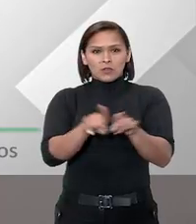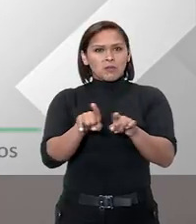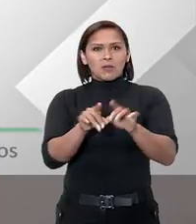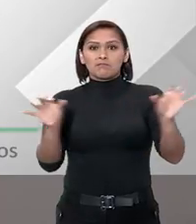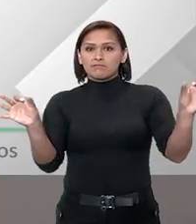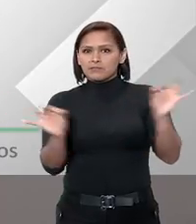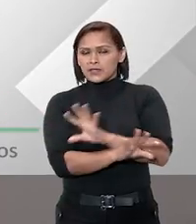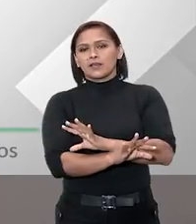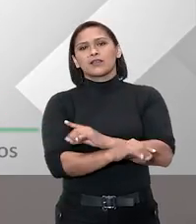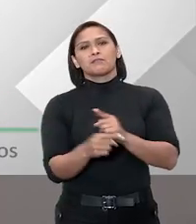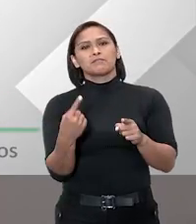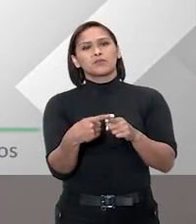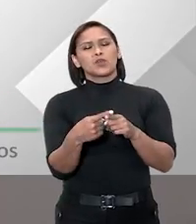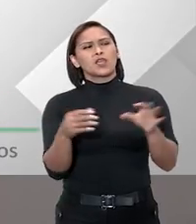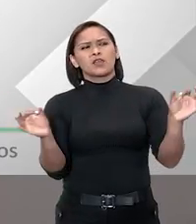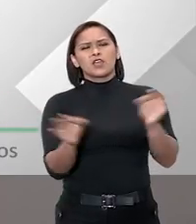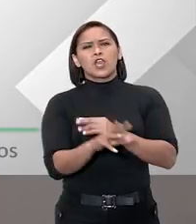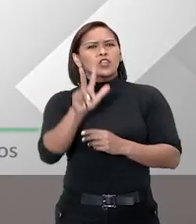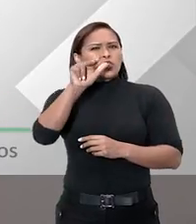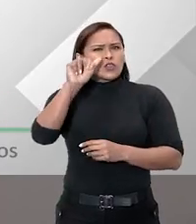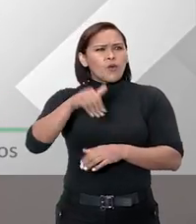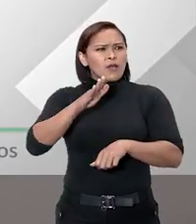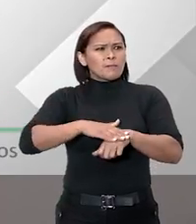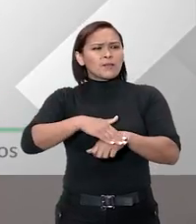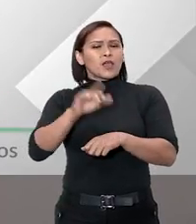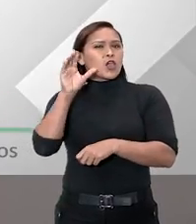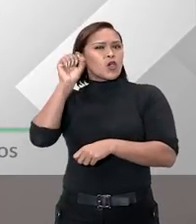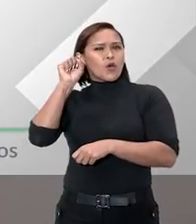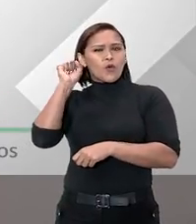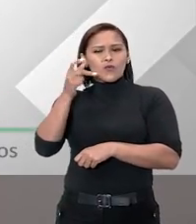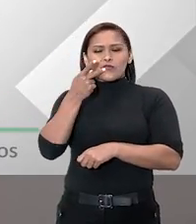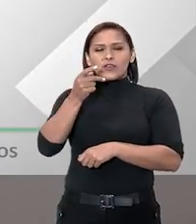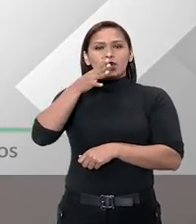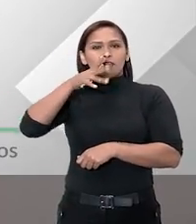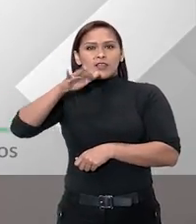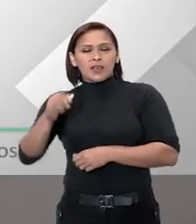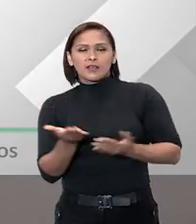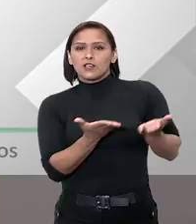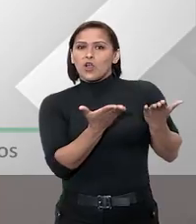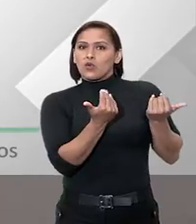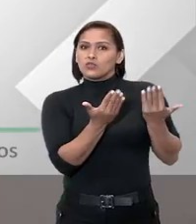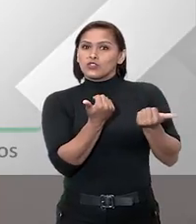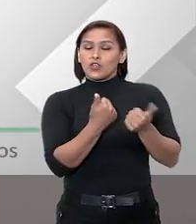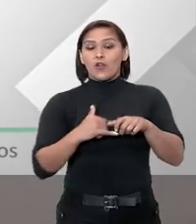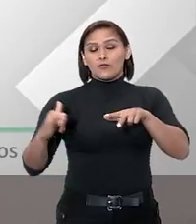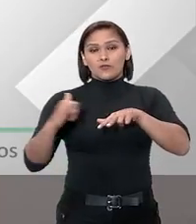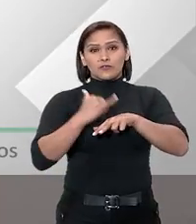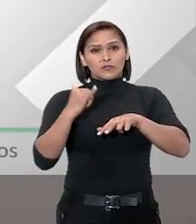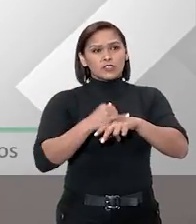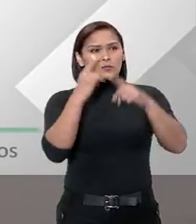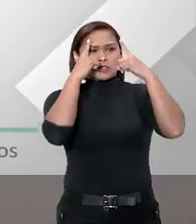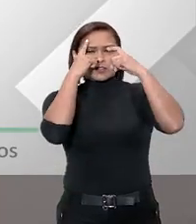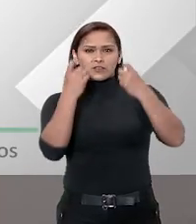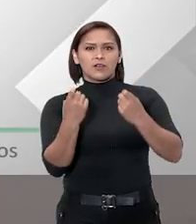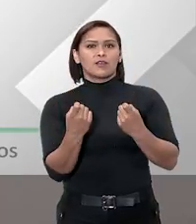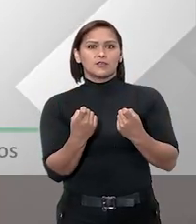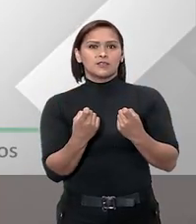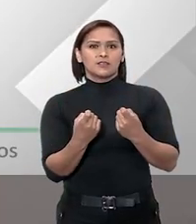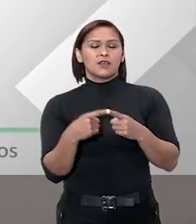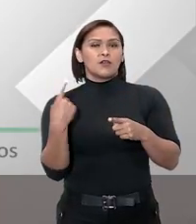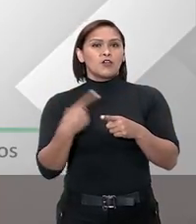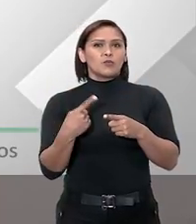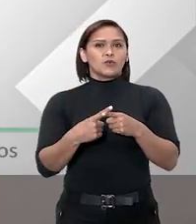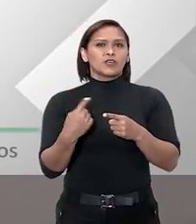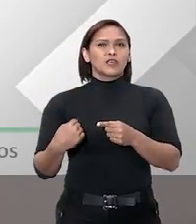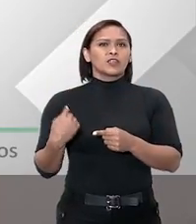um basta. Eu dei um basta e disse que nunca mais eu ouviria nenhum tipo de criança ou adolescente vítima de qualquer tipo de violência,